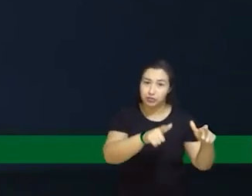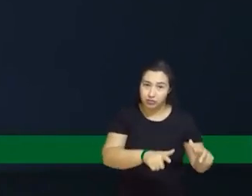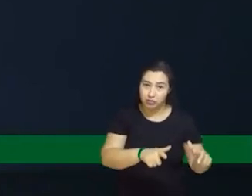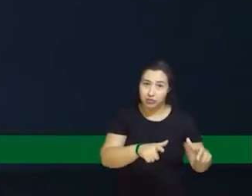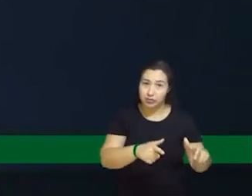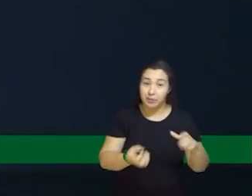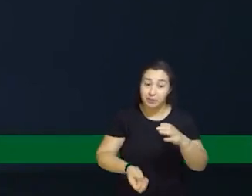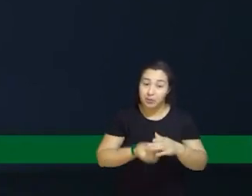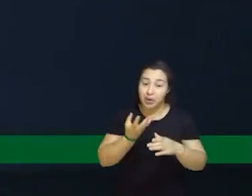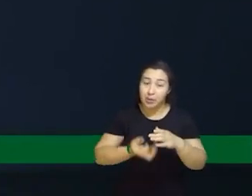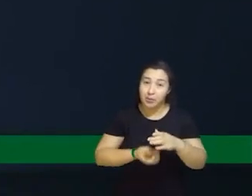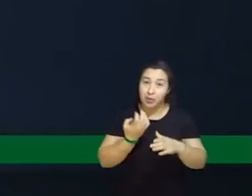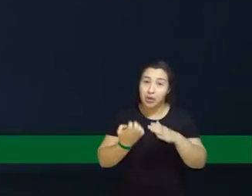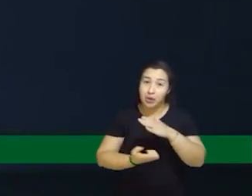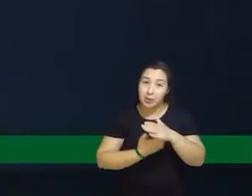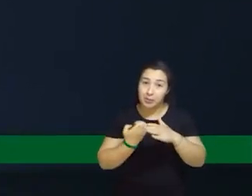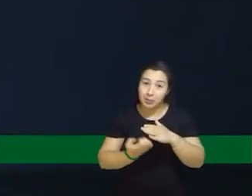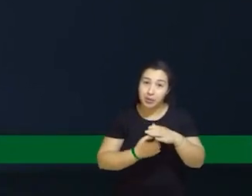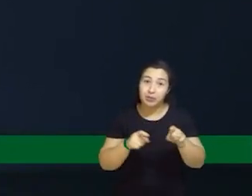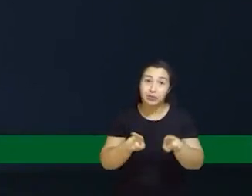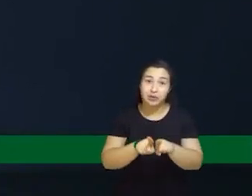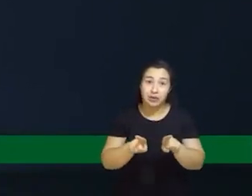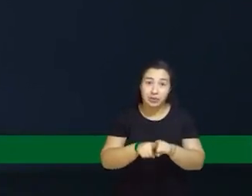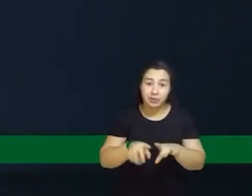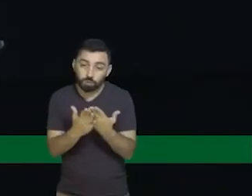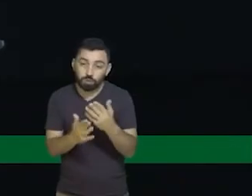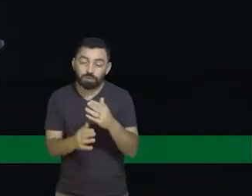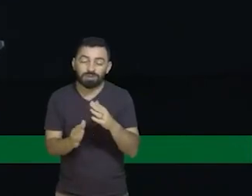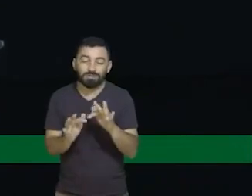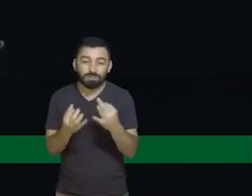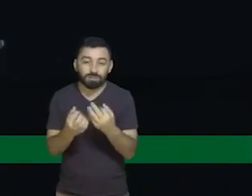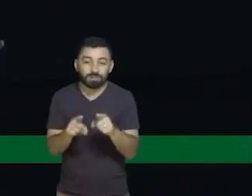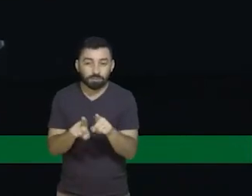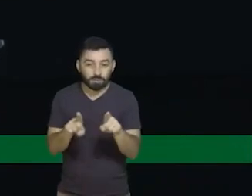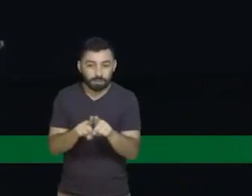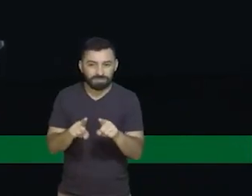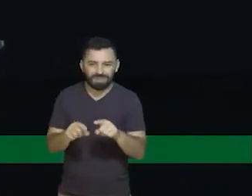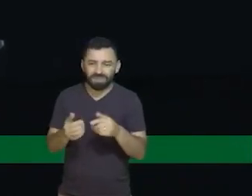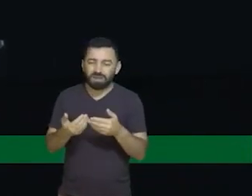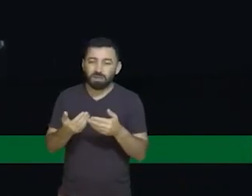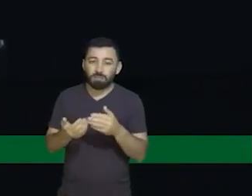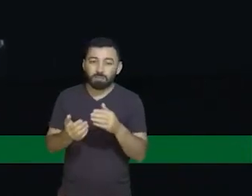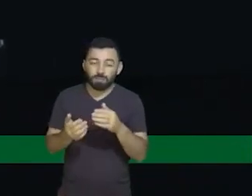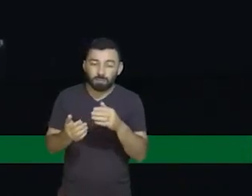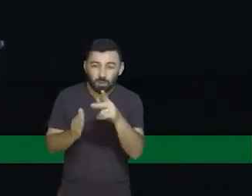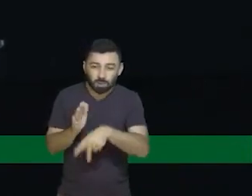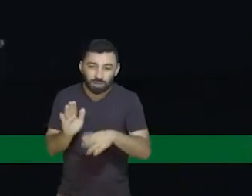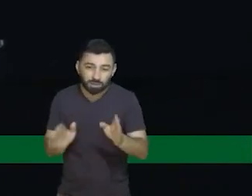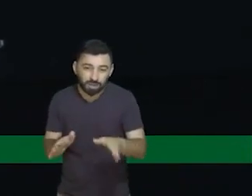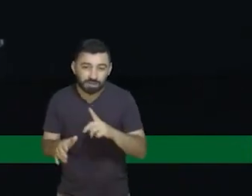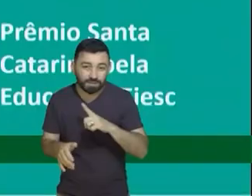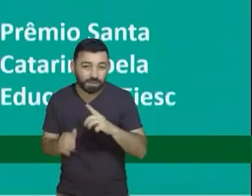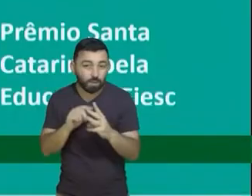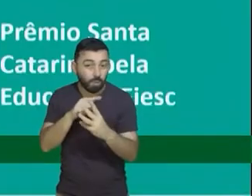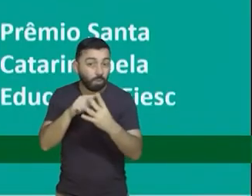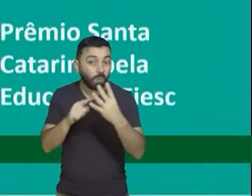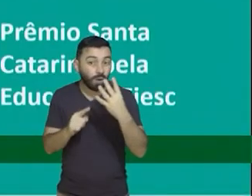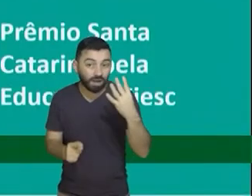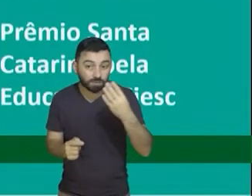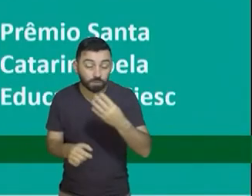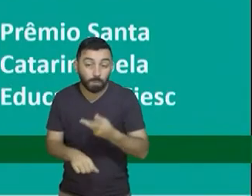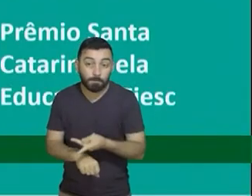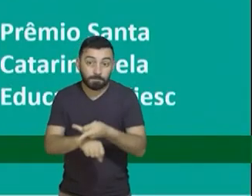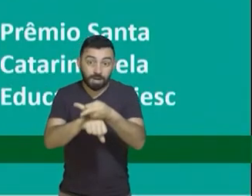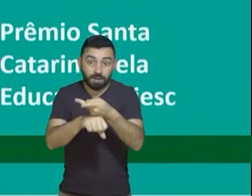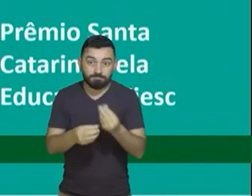empregos e promover um ambiente competitivo e inovador. Desses projetos, recebemos 4 prêmios de significância